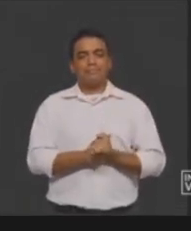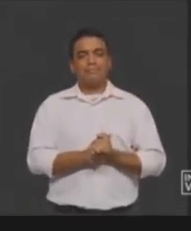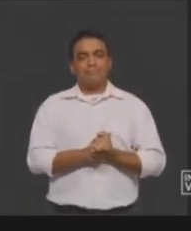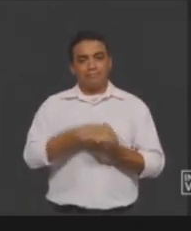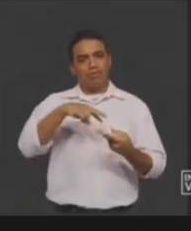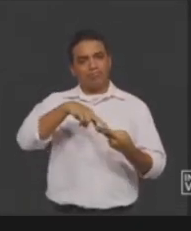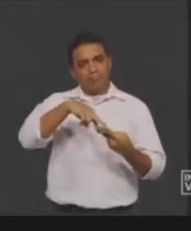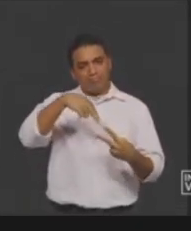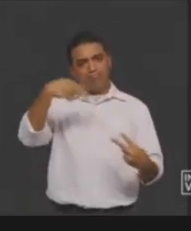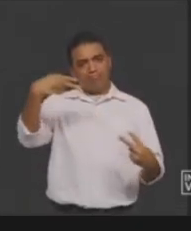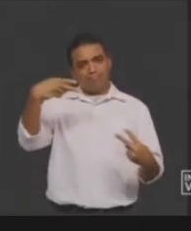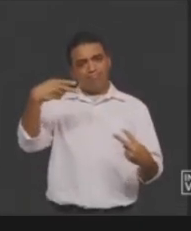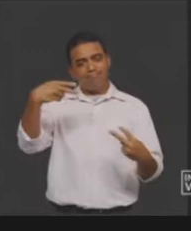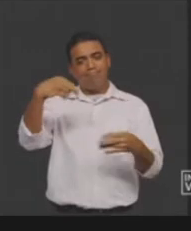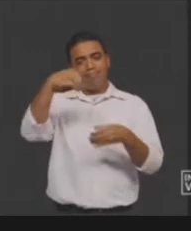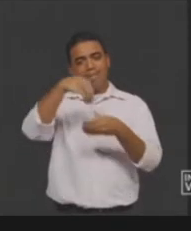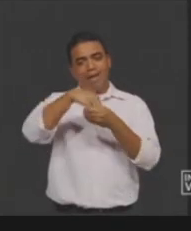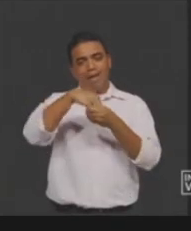genético.